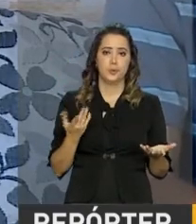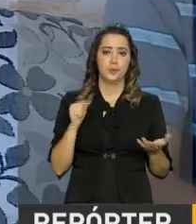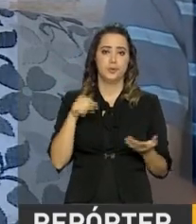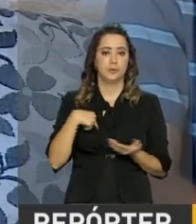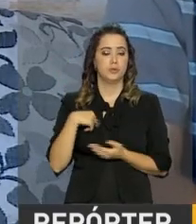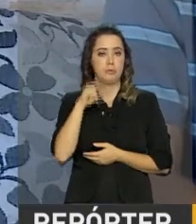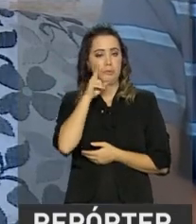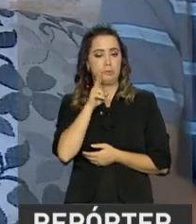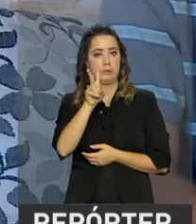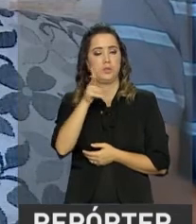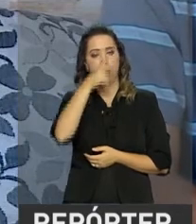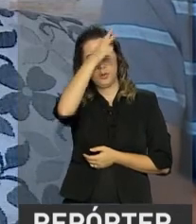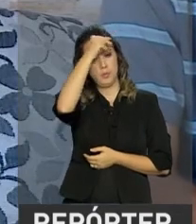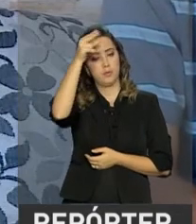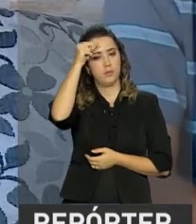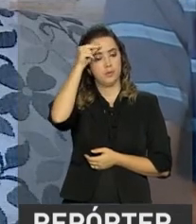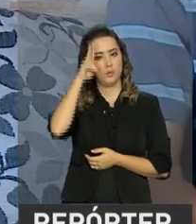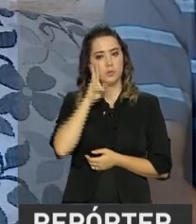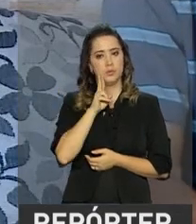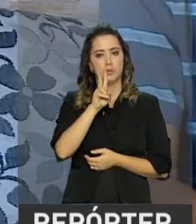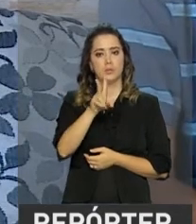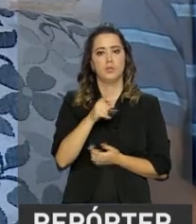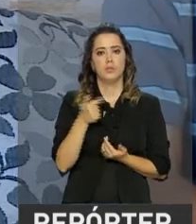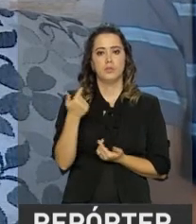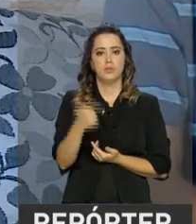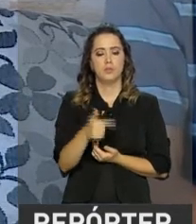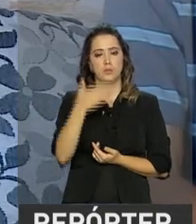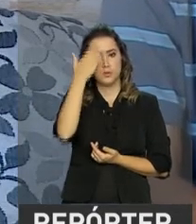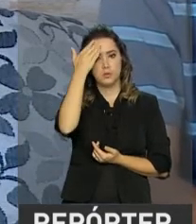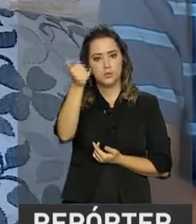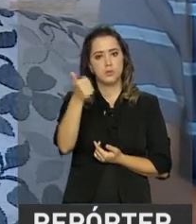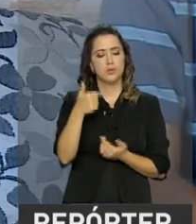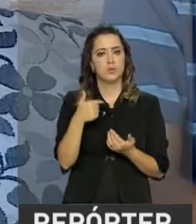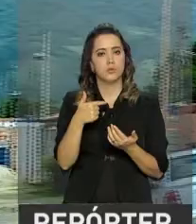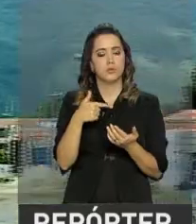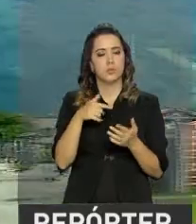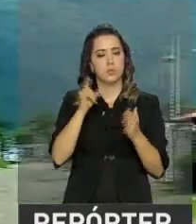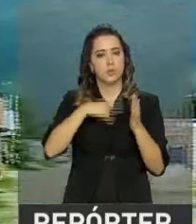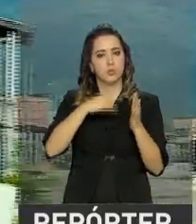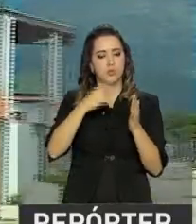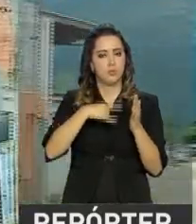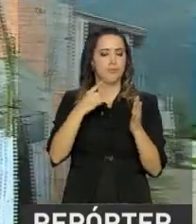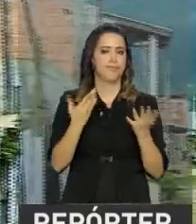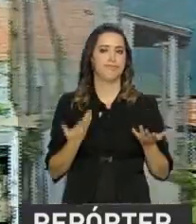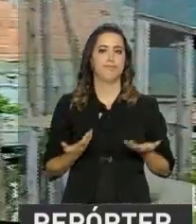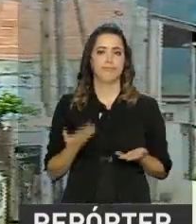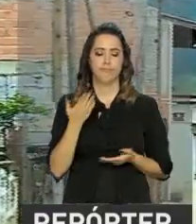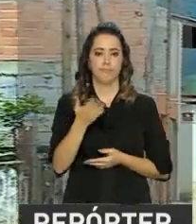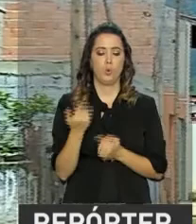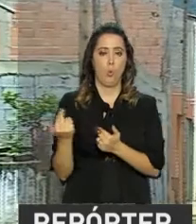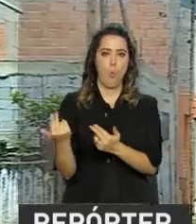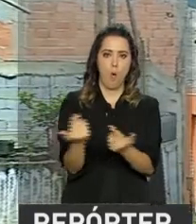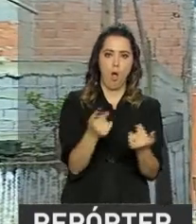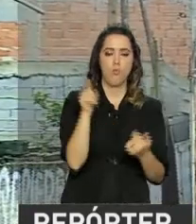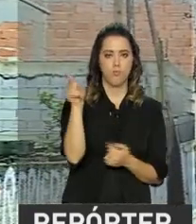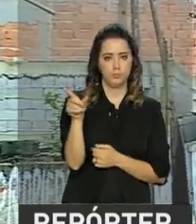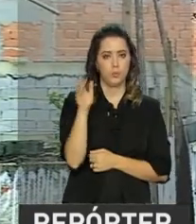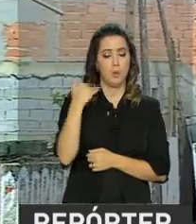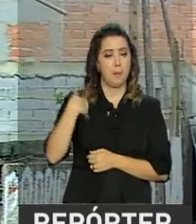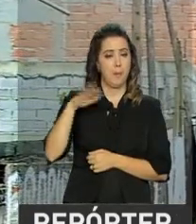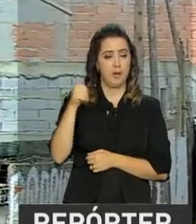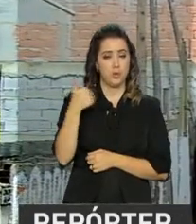quando eu fui à prefeitura e tal aí eu fiquei sabendo que o lote irregular assim como jayme estima se que mais de 11